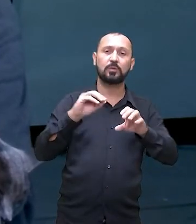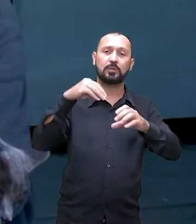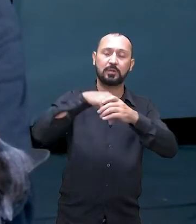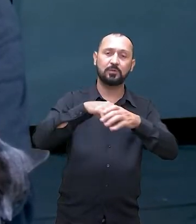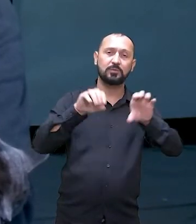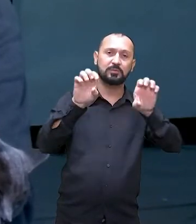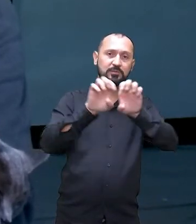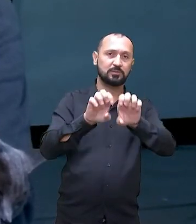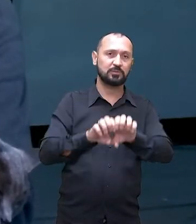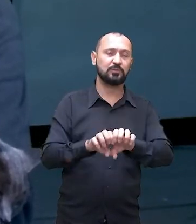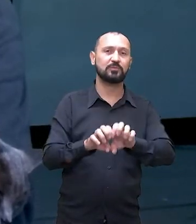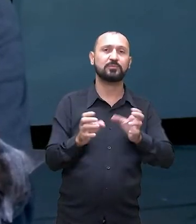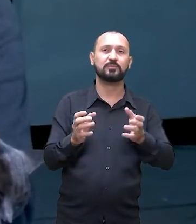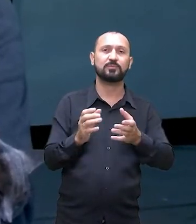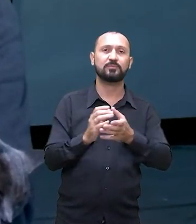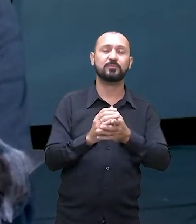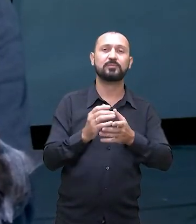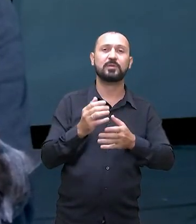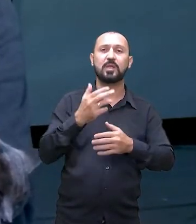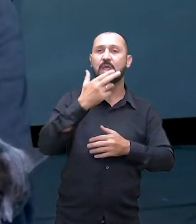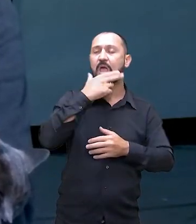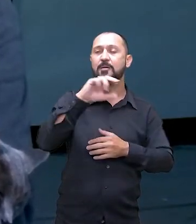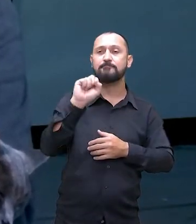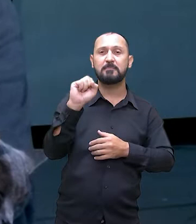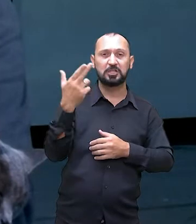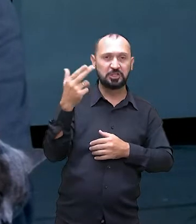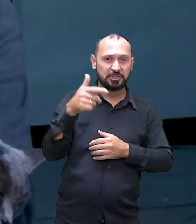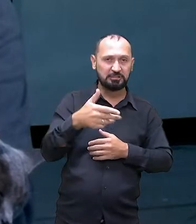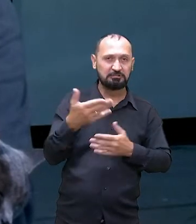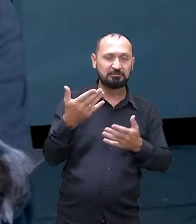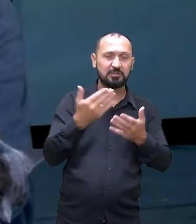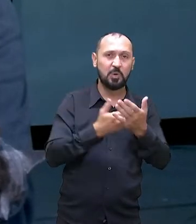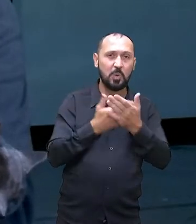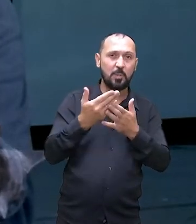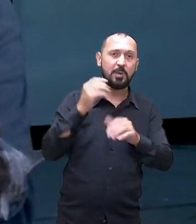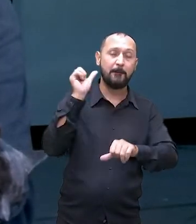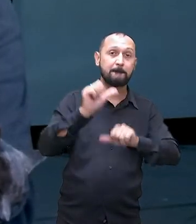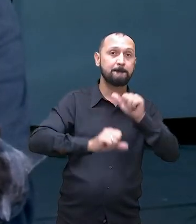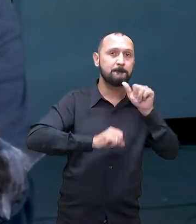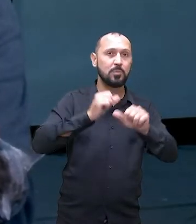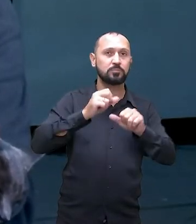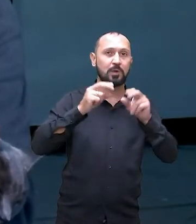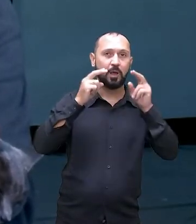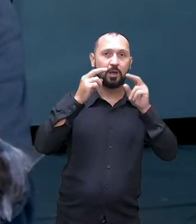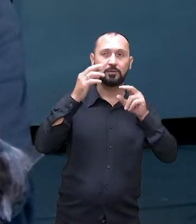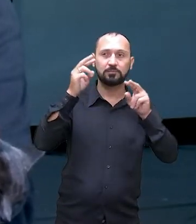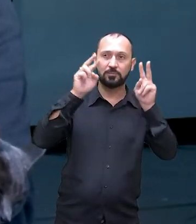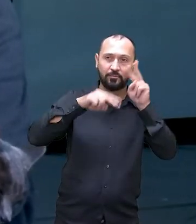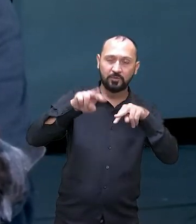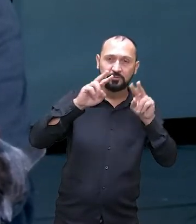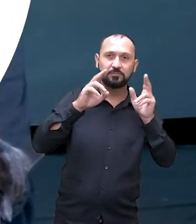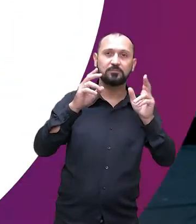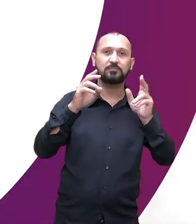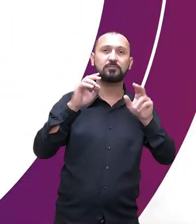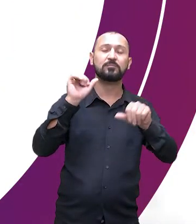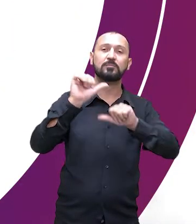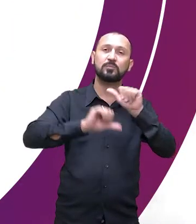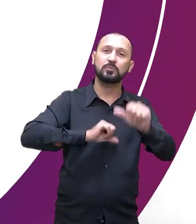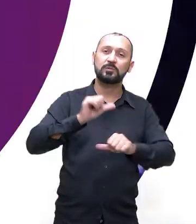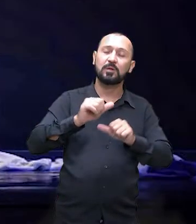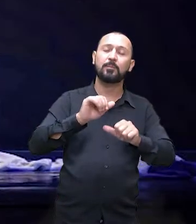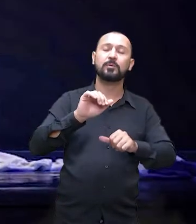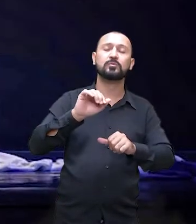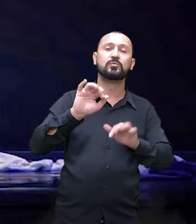você muda o olhar para os seus amigos, você começa a ver coisas que estão no dia a dia e que acontecem, que